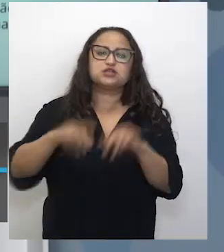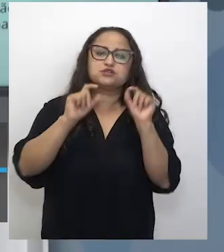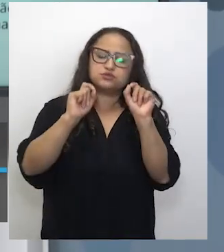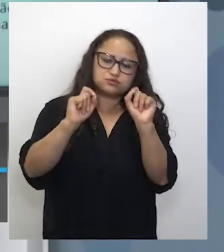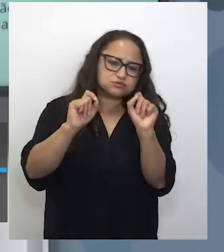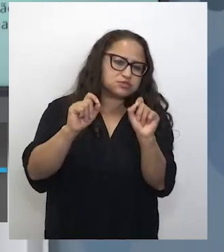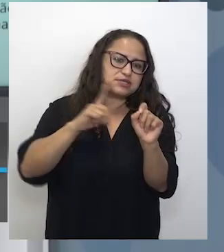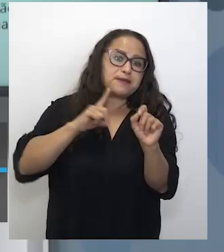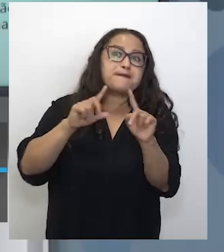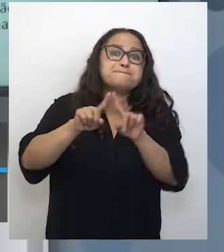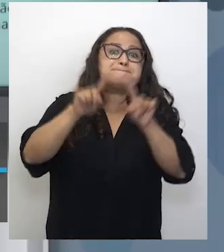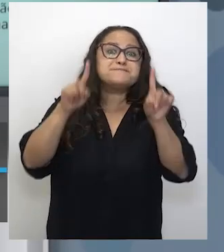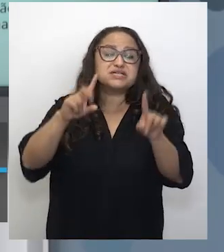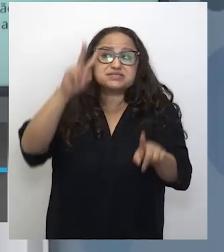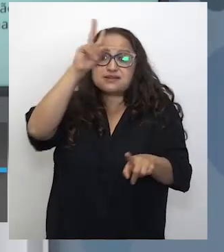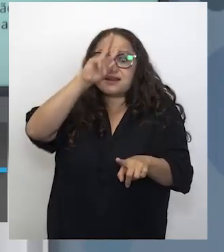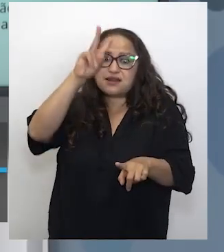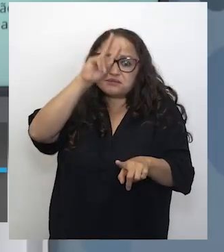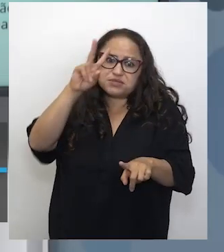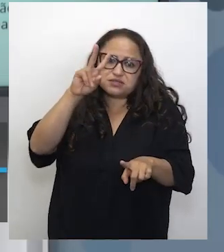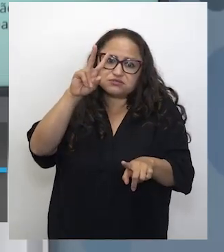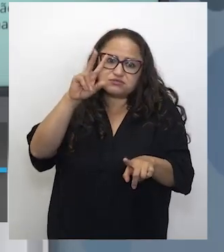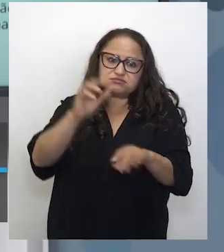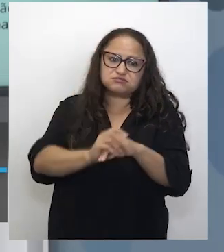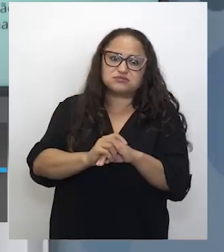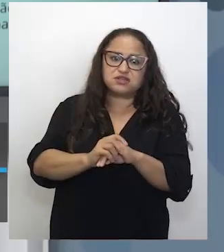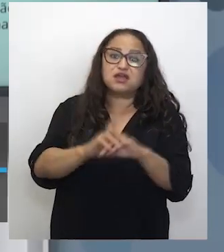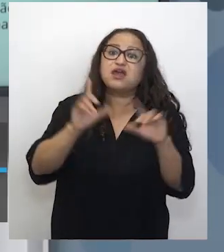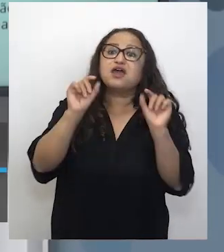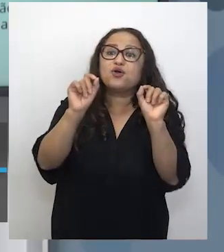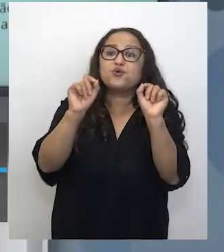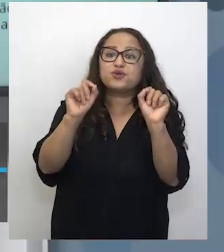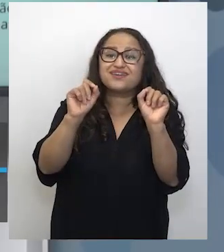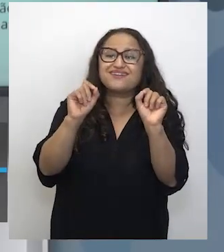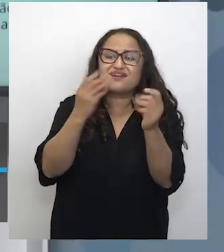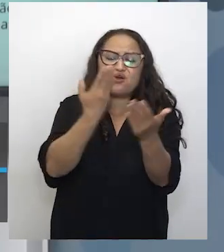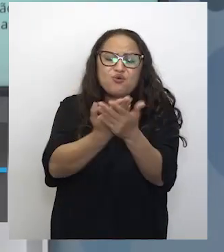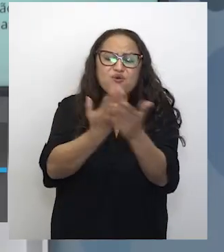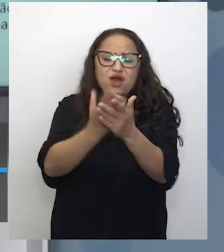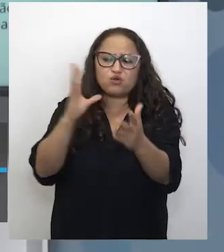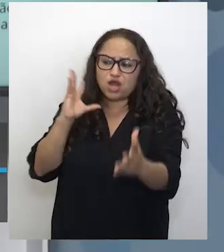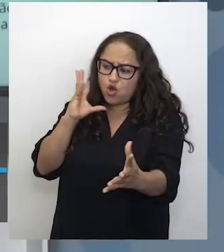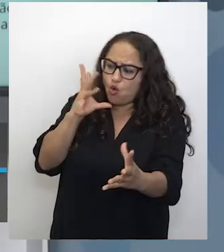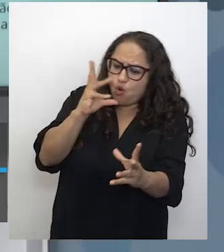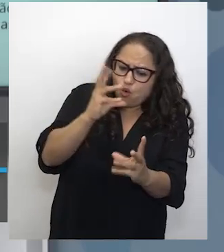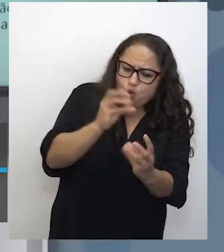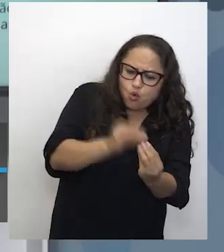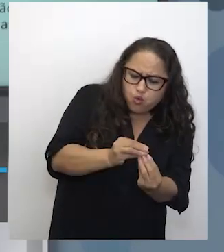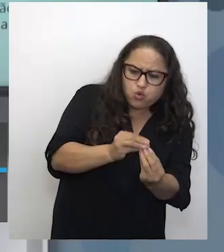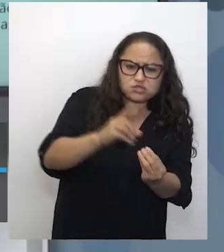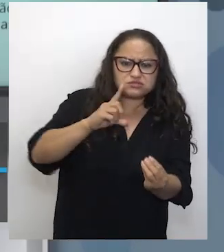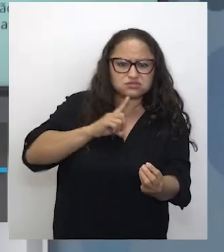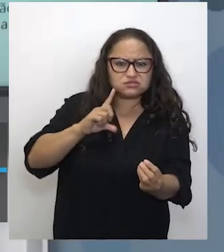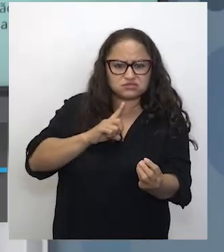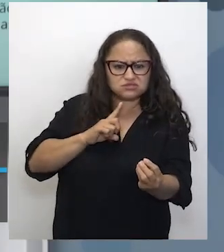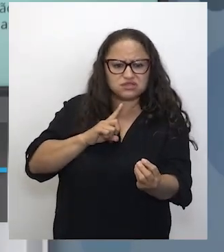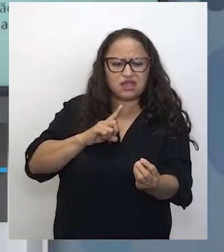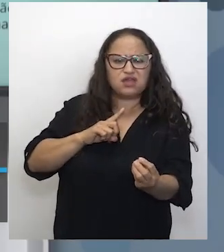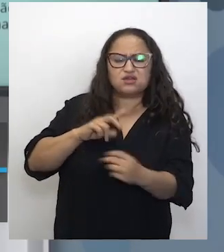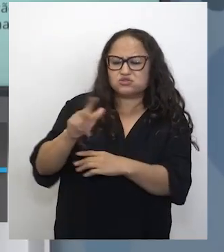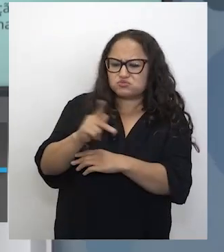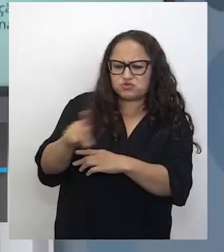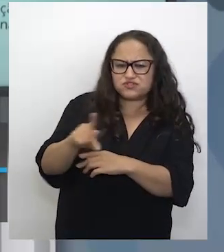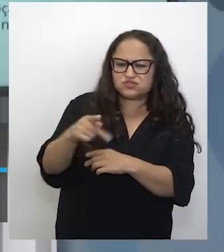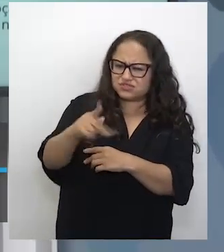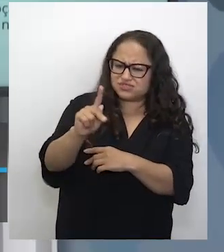Mas lembrando, é uma aula pocket, que a gente fala pocket, então é um resumão aí que você vai trabalhando com seus professores, né? Que são